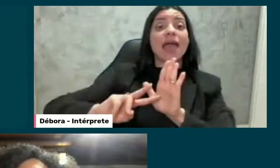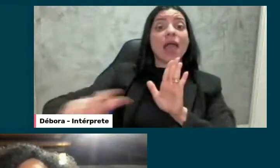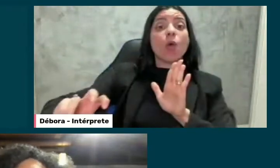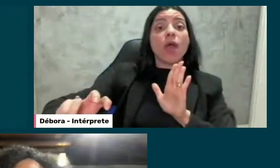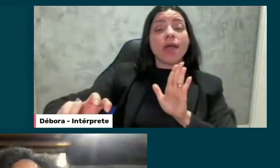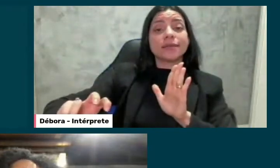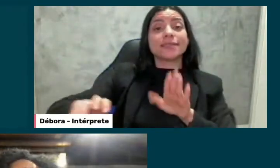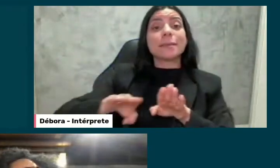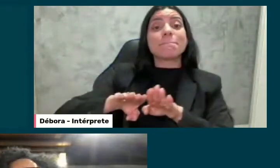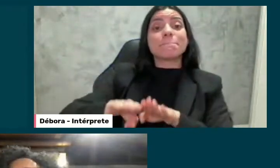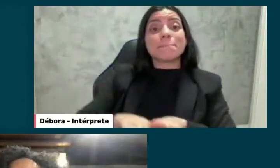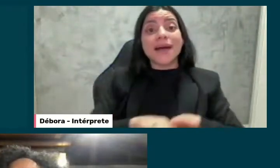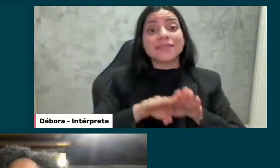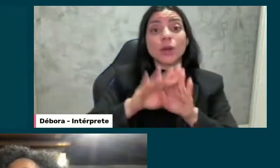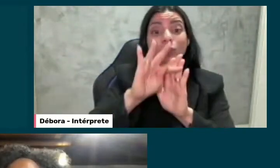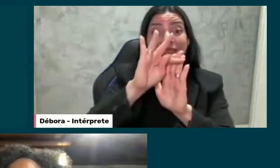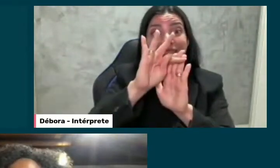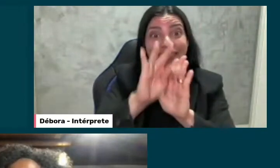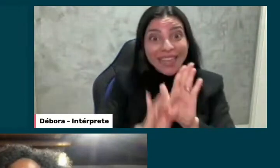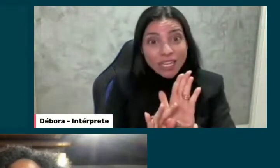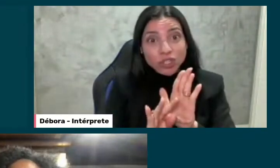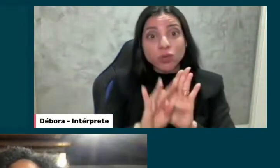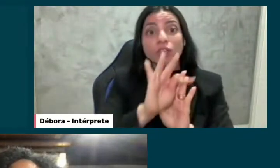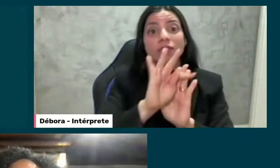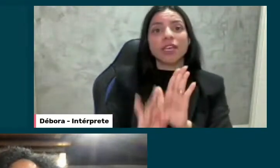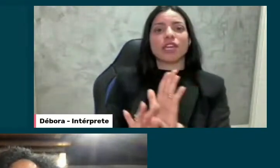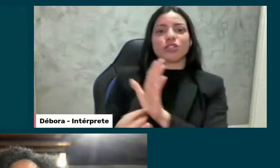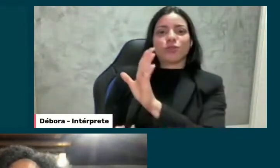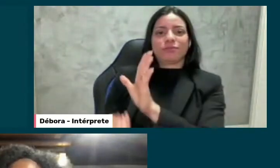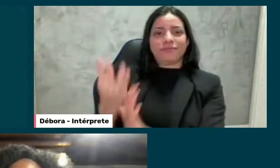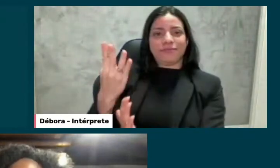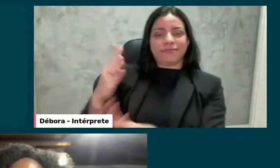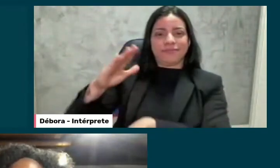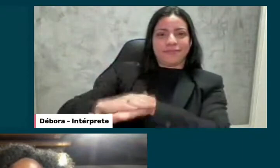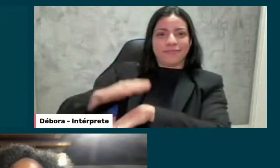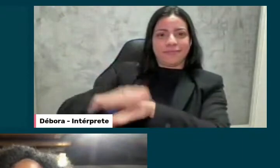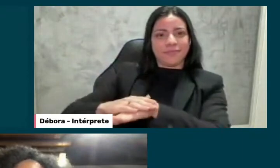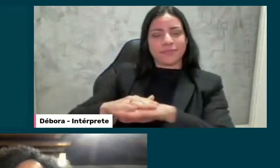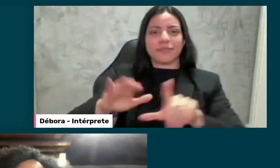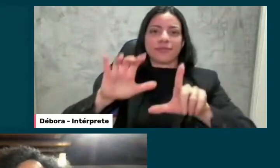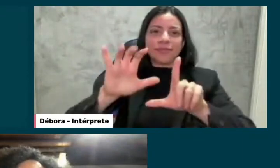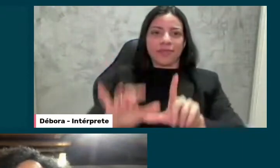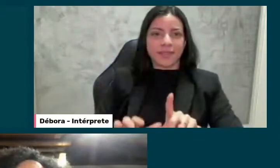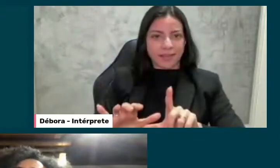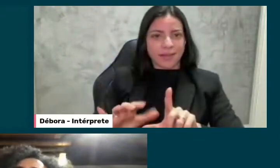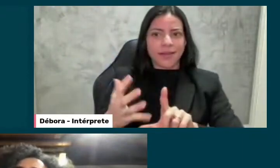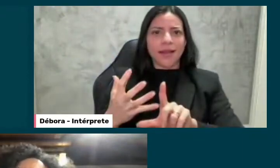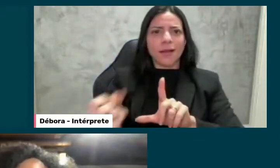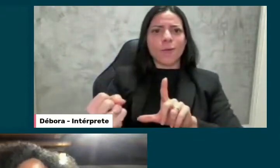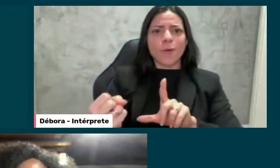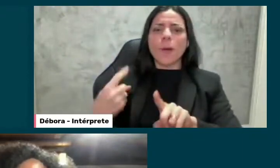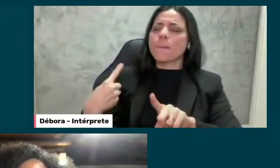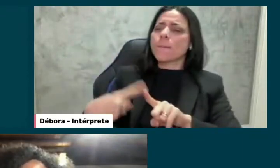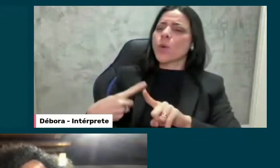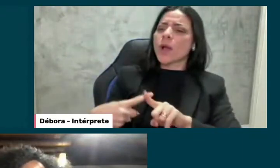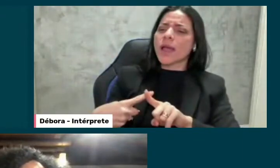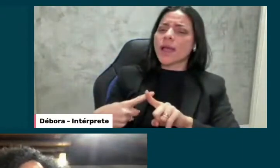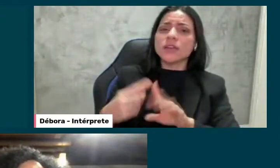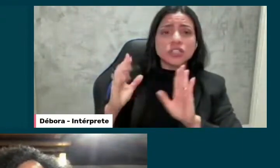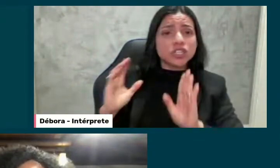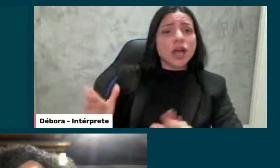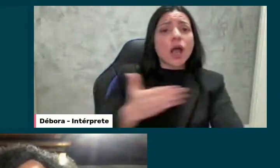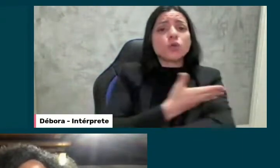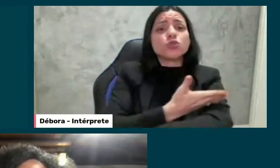textos gerados por inteligência artificial com seus alunos. Por que elas reconhecem isso? Porque estão tão acostumadas